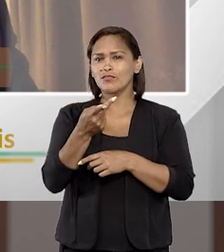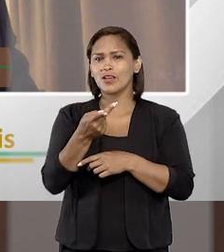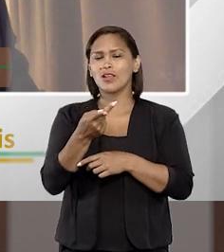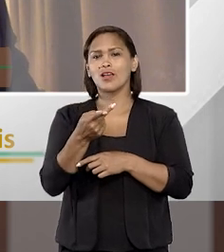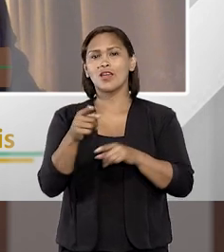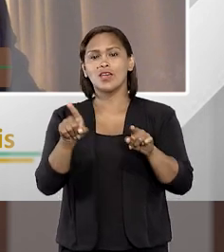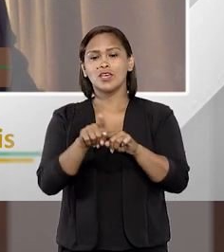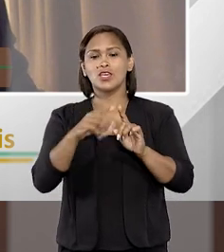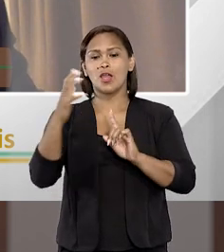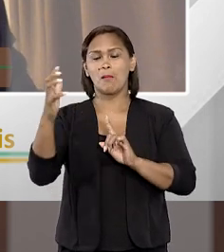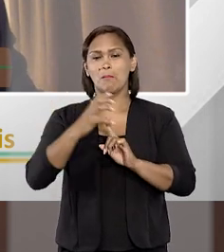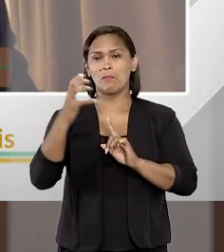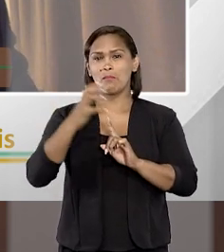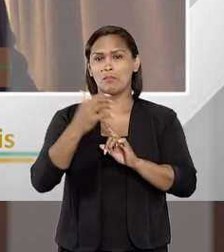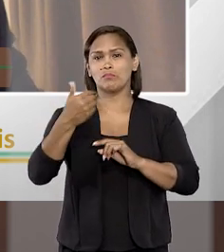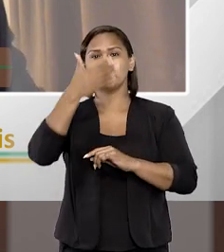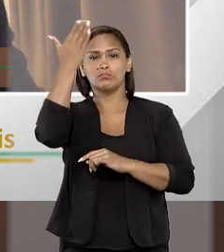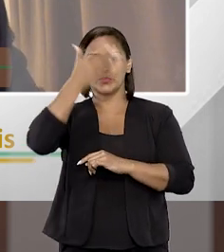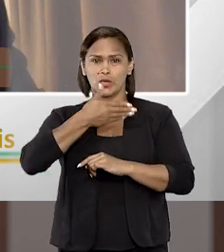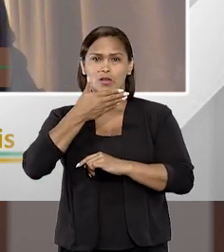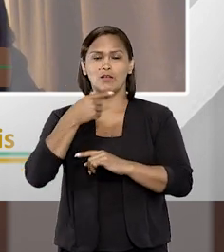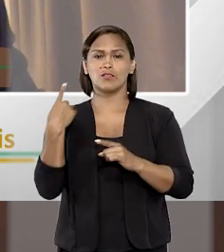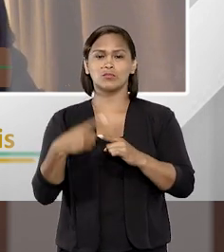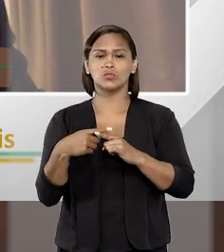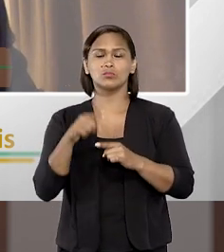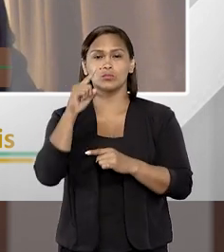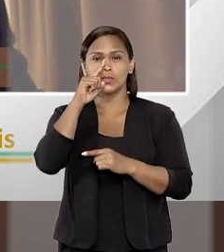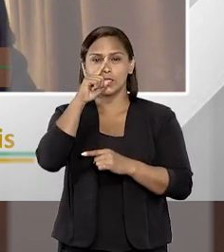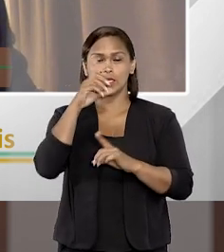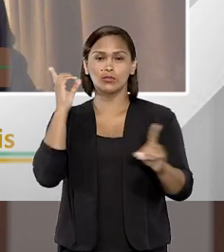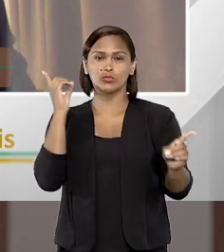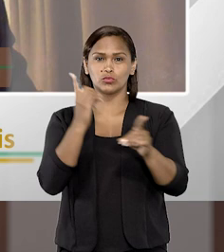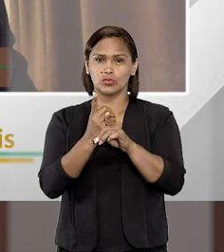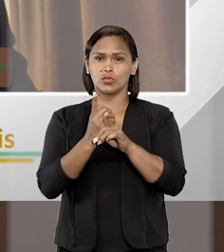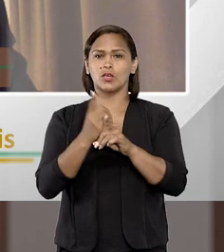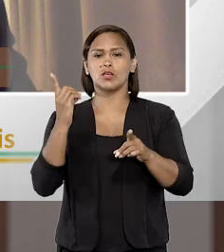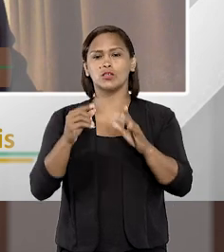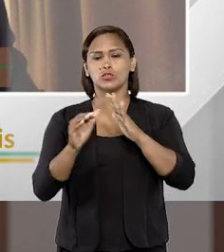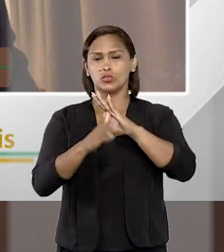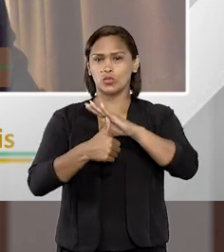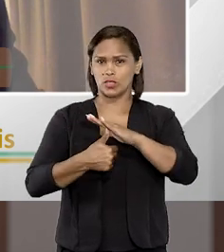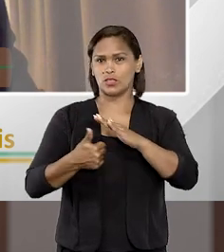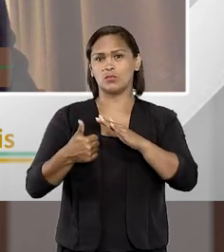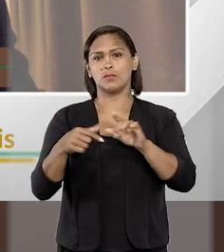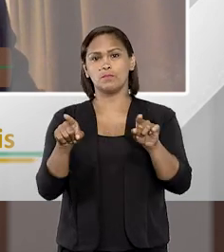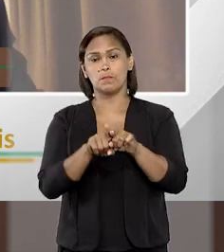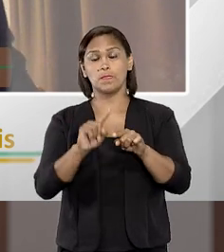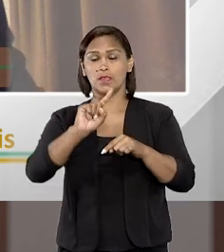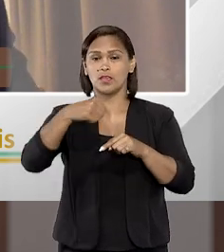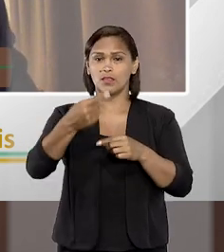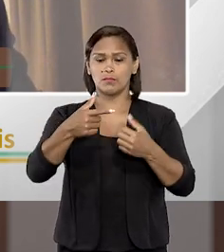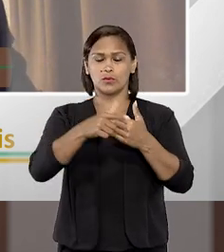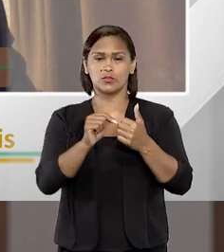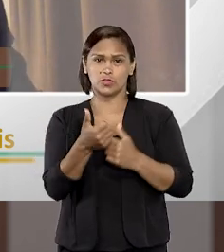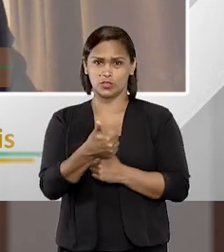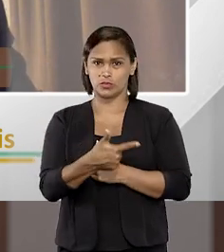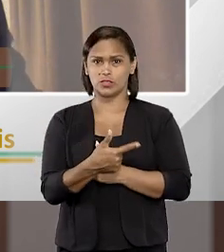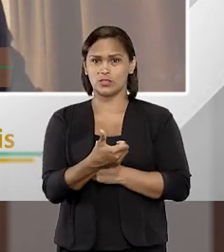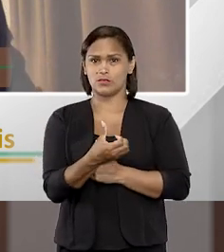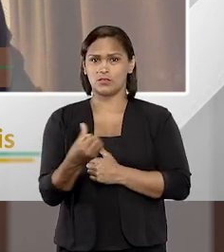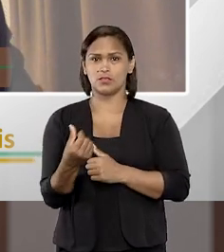contaminar a prova é colocar em risco a descoberta do verdadeiro autor do fato em seguida